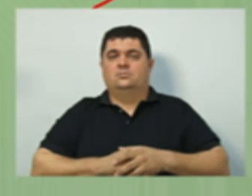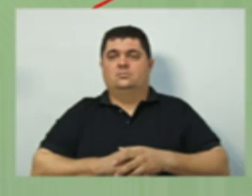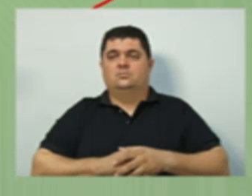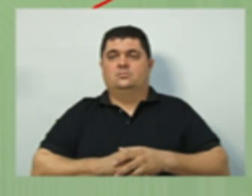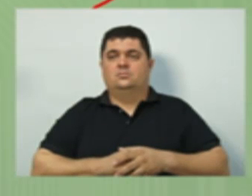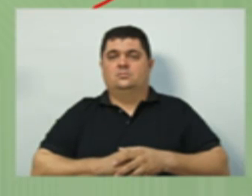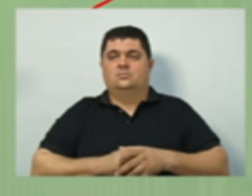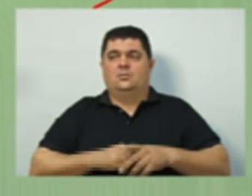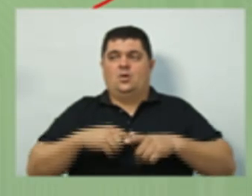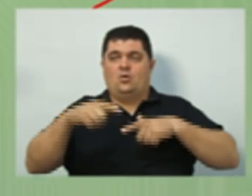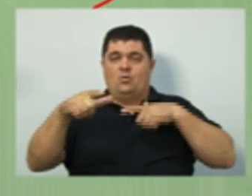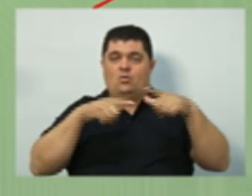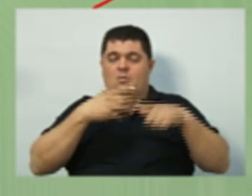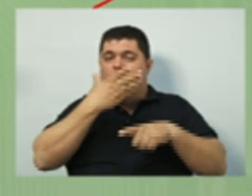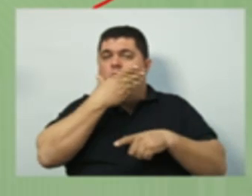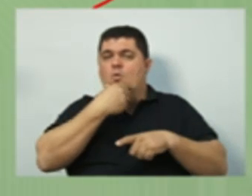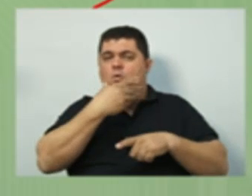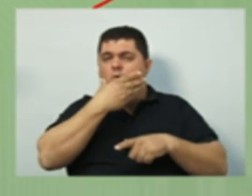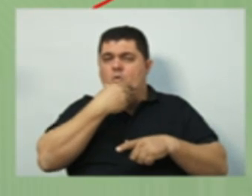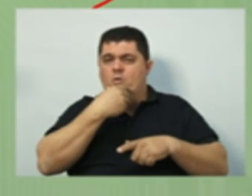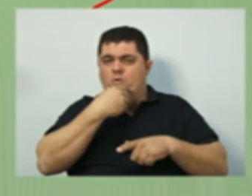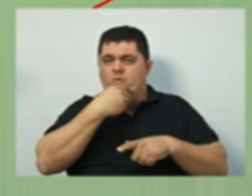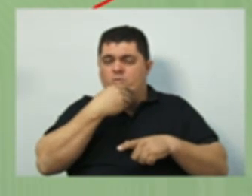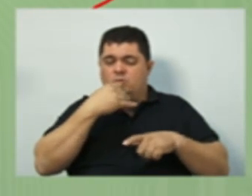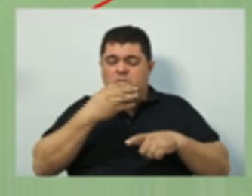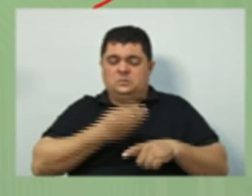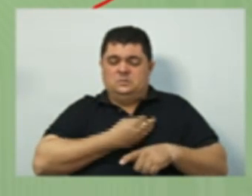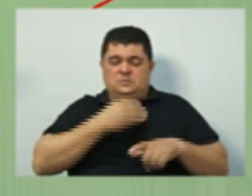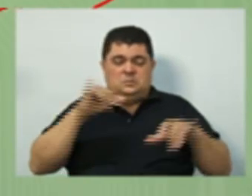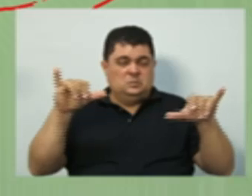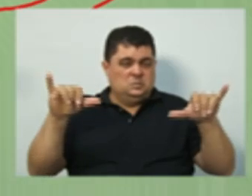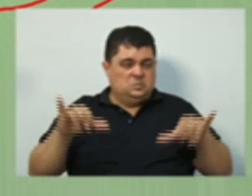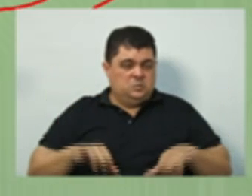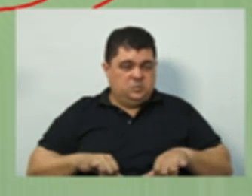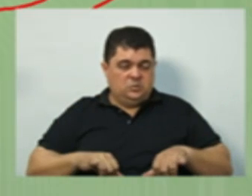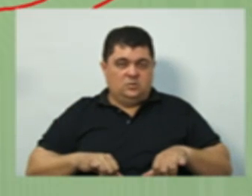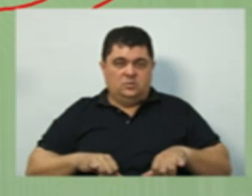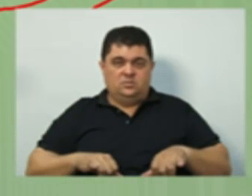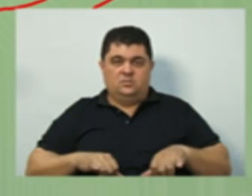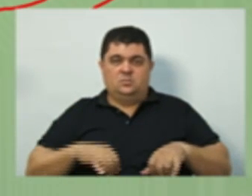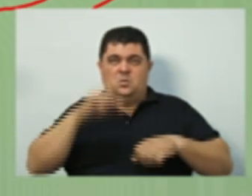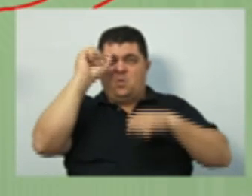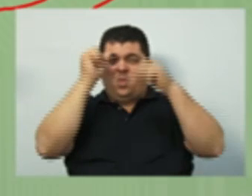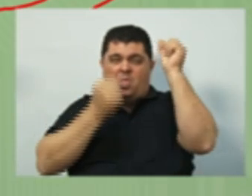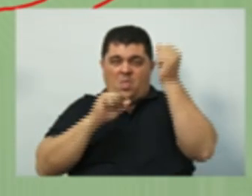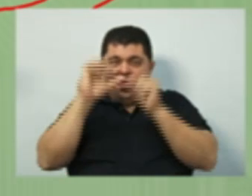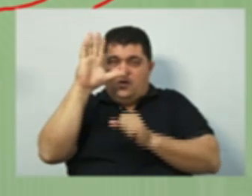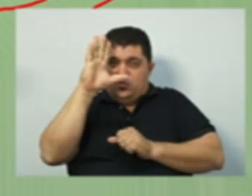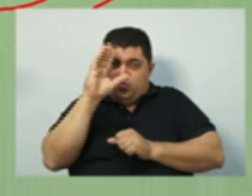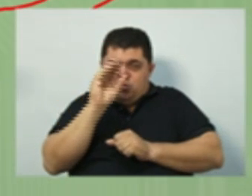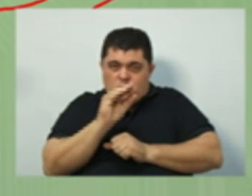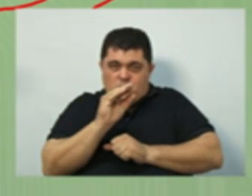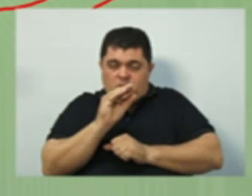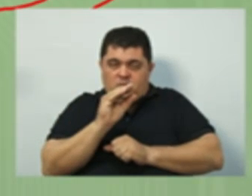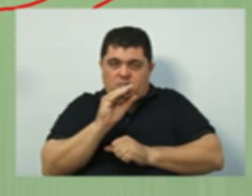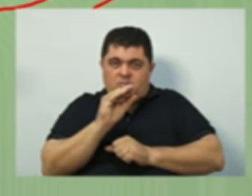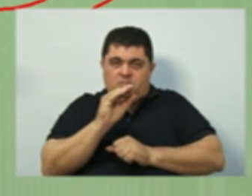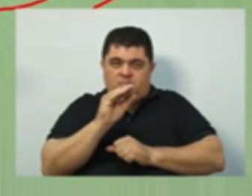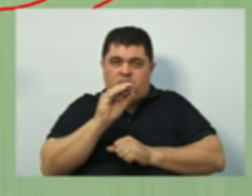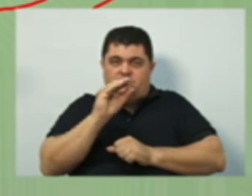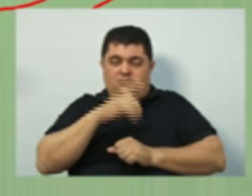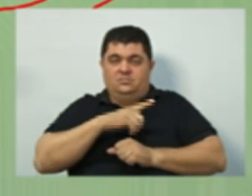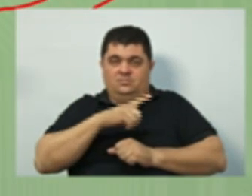O trabalho dos homens de vida amarga em usinas escuras. E com essa